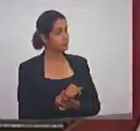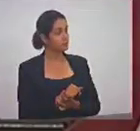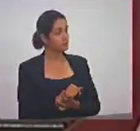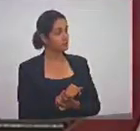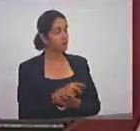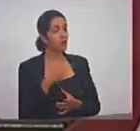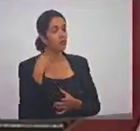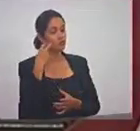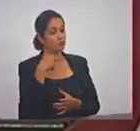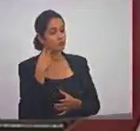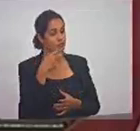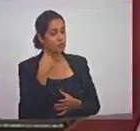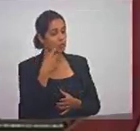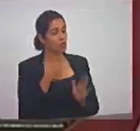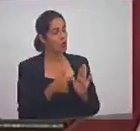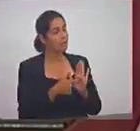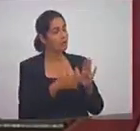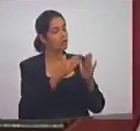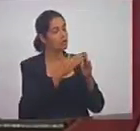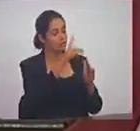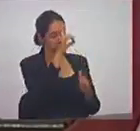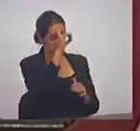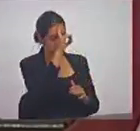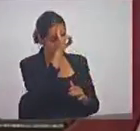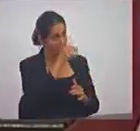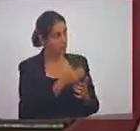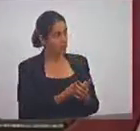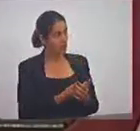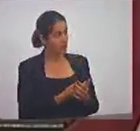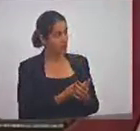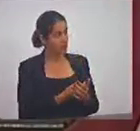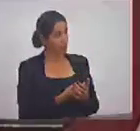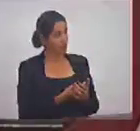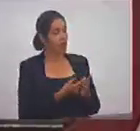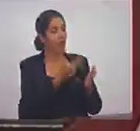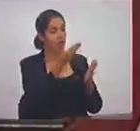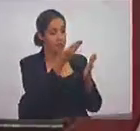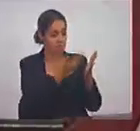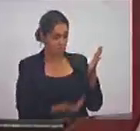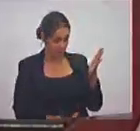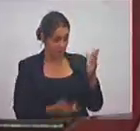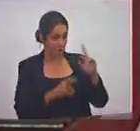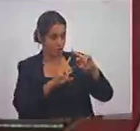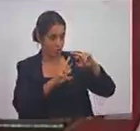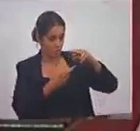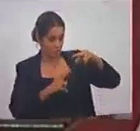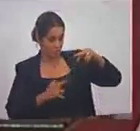comentário em rede social sobre a nossa Santa Casa. Daí ele perde o DNA e volta para a Casa Legislativa.